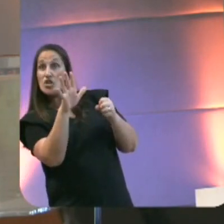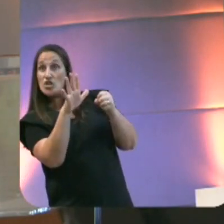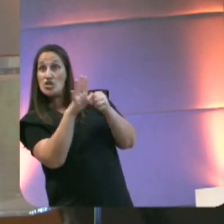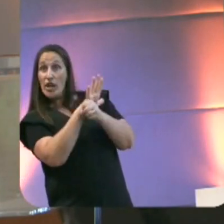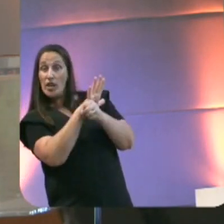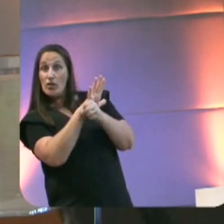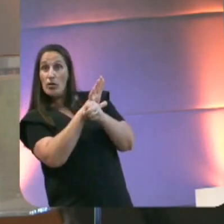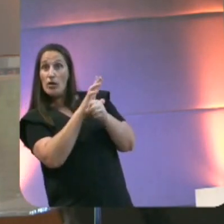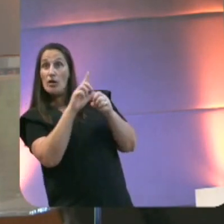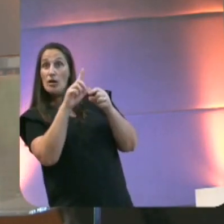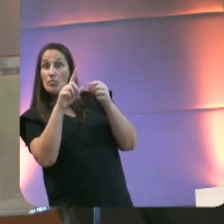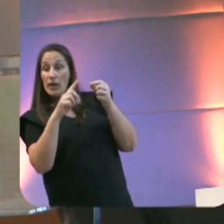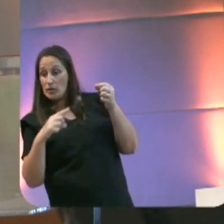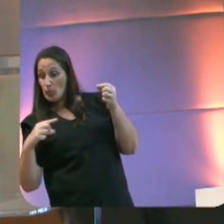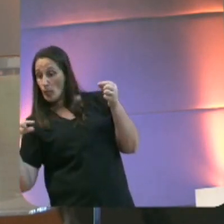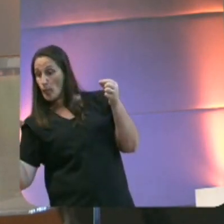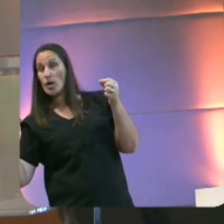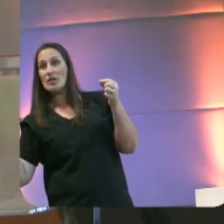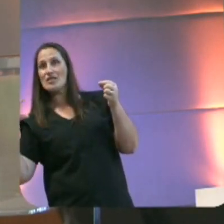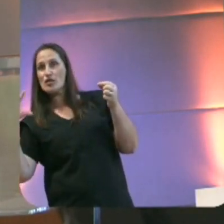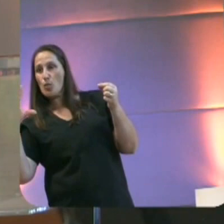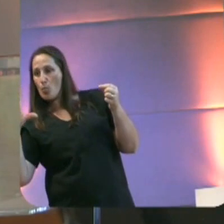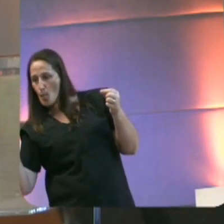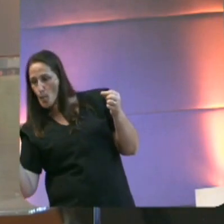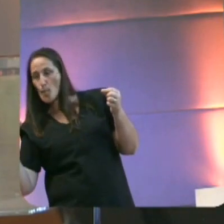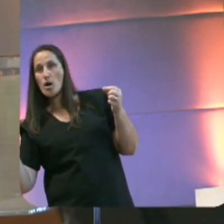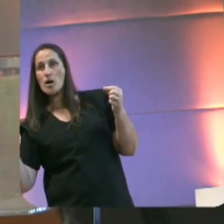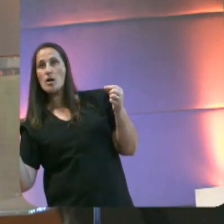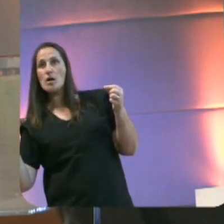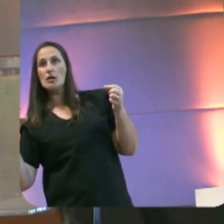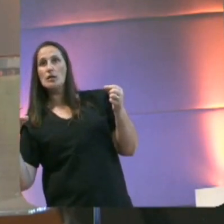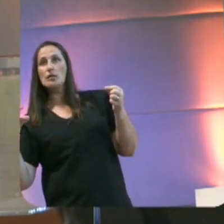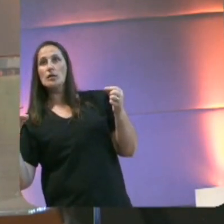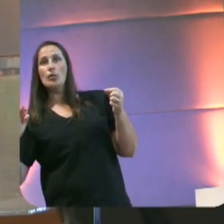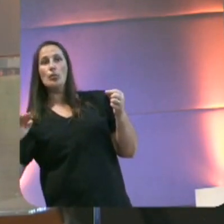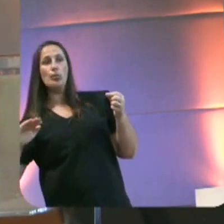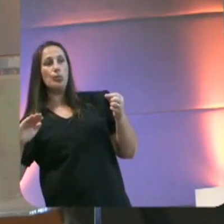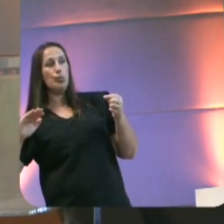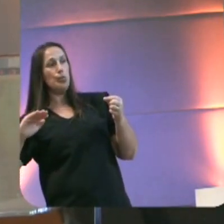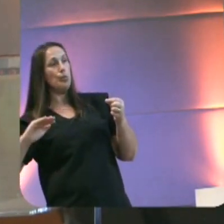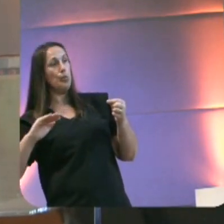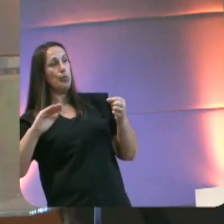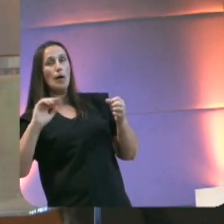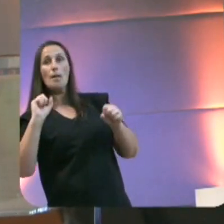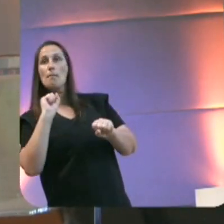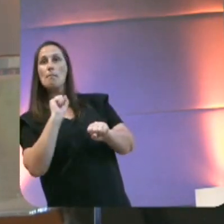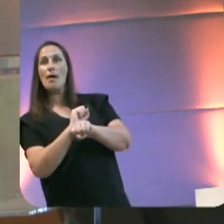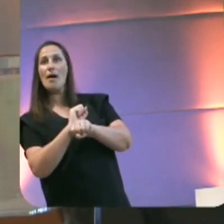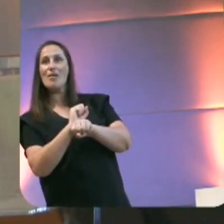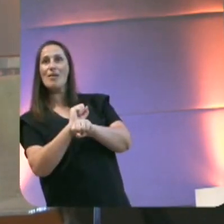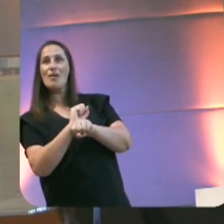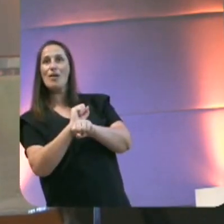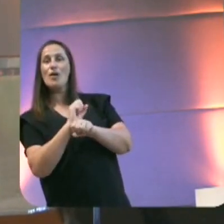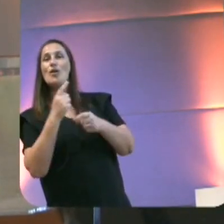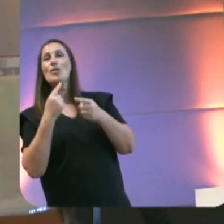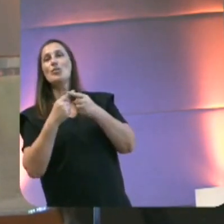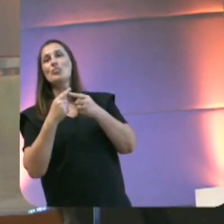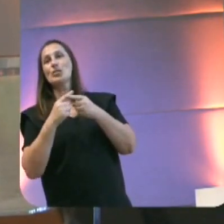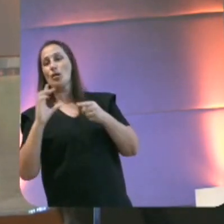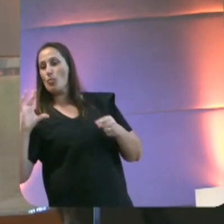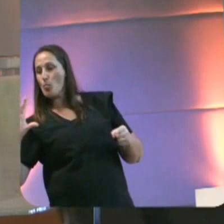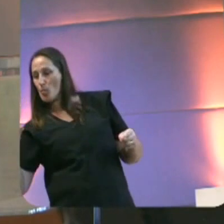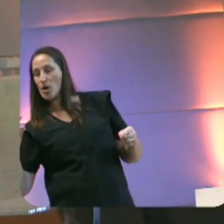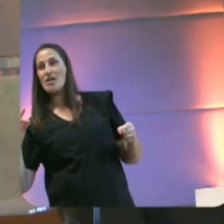e eu fiquei no meio da estrada, tendo que chamar guincho e tal, etc. Sabe, gente, às vezes é assim na nossa